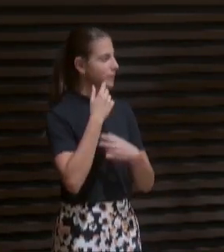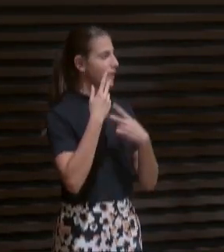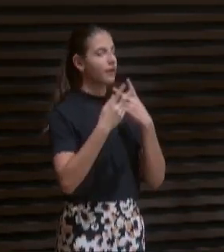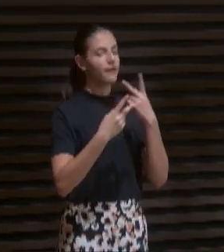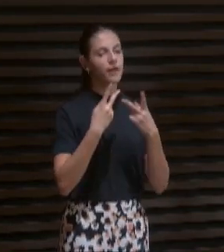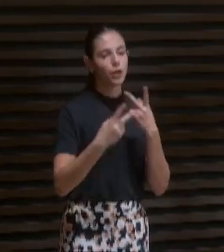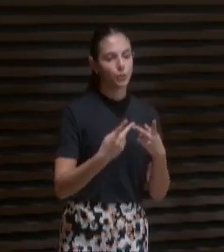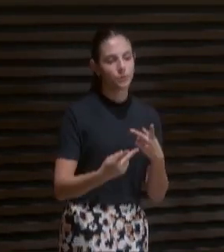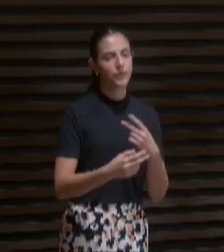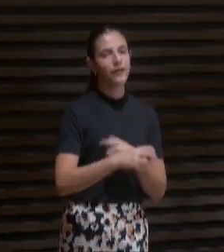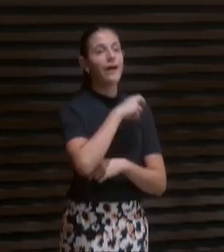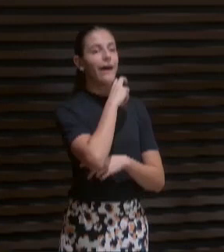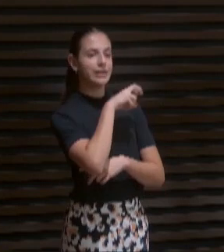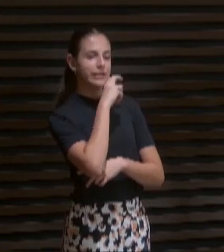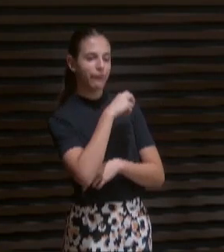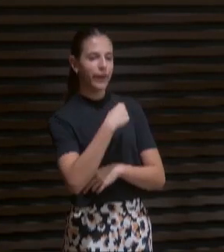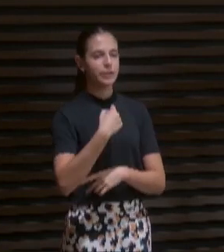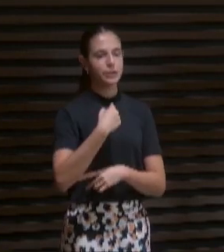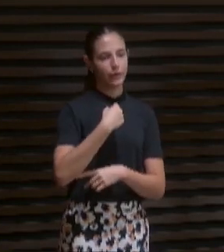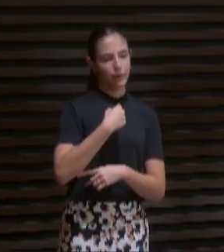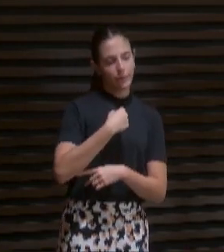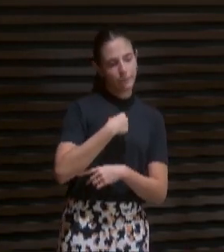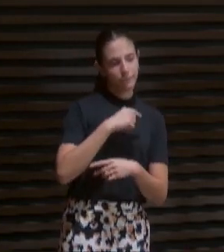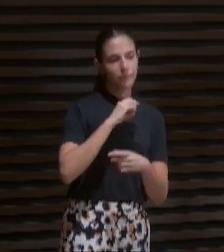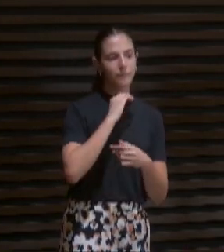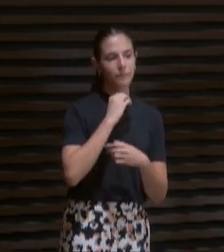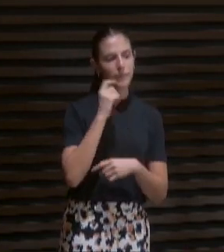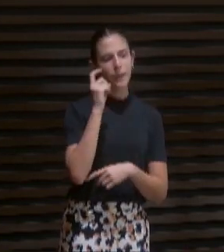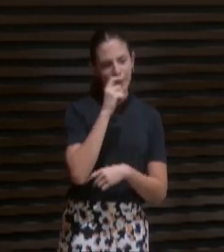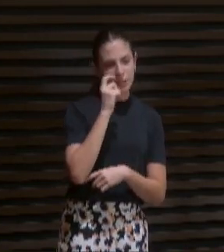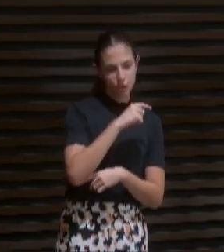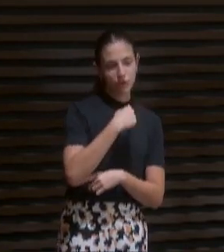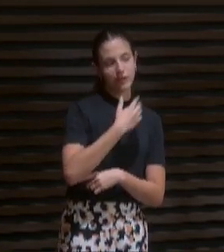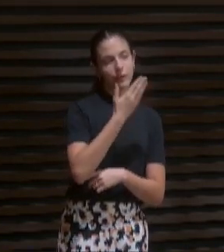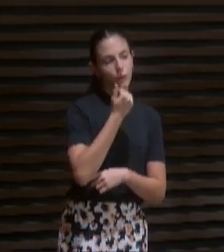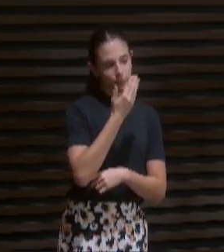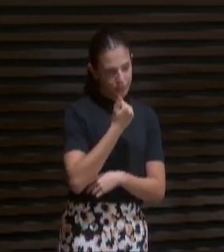a serpente me enganou e eu comi.